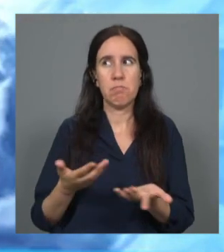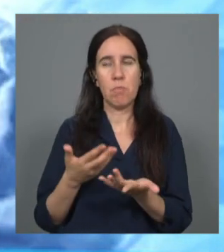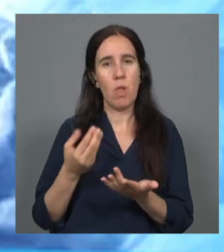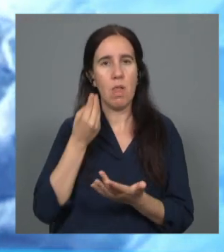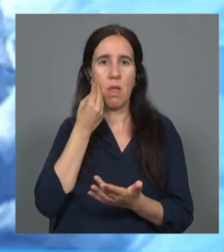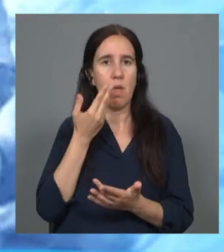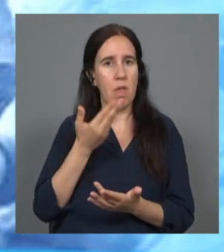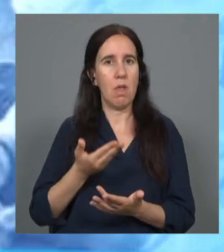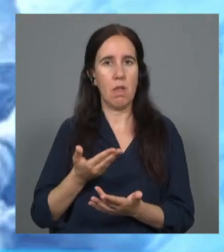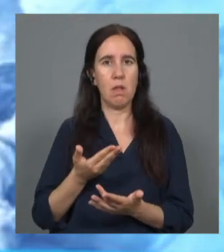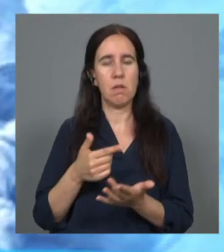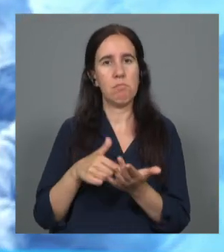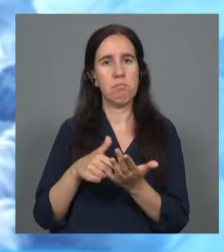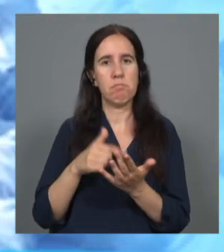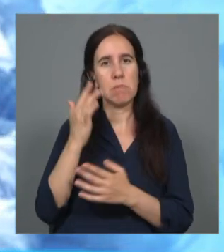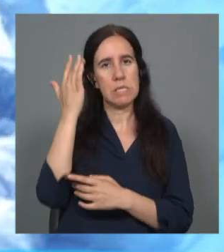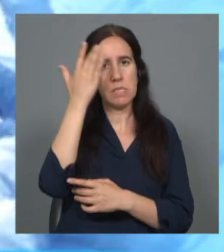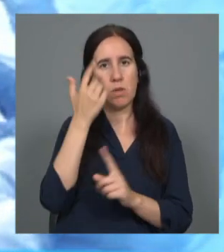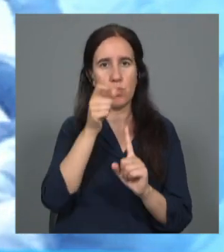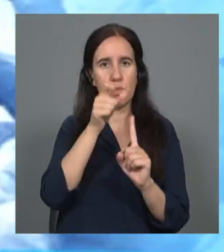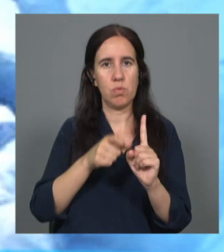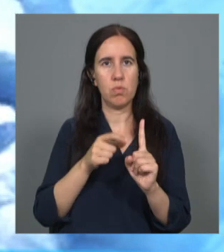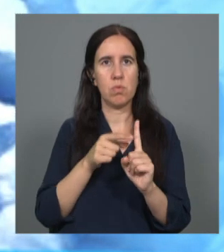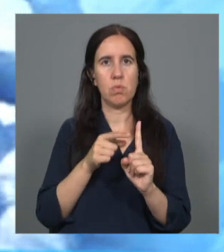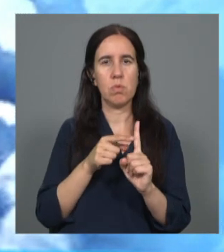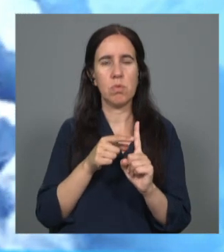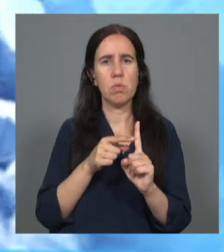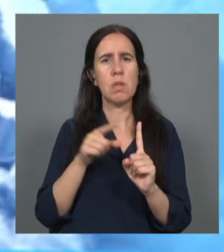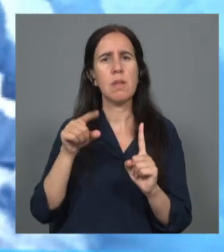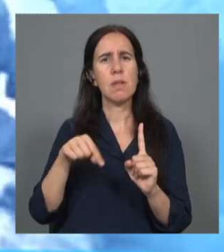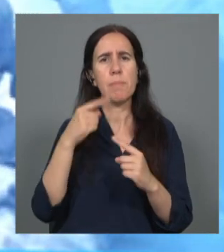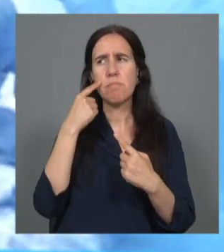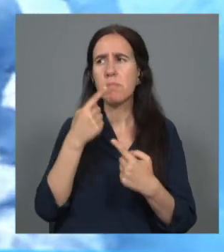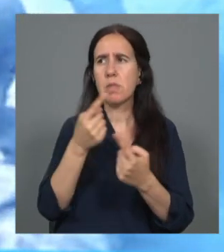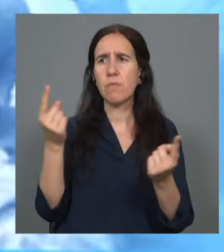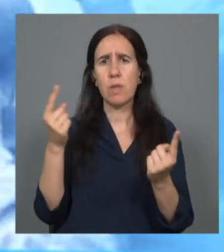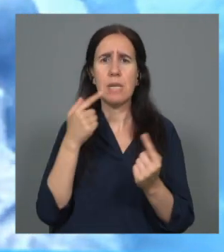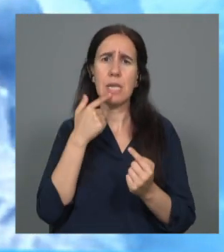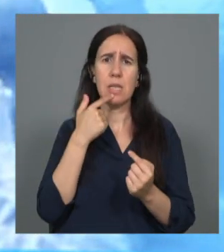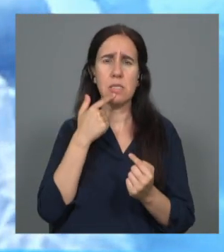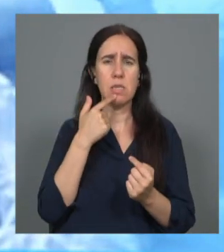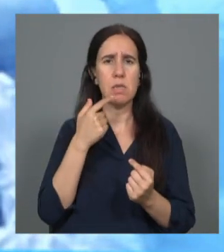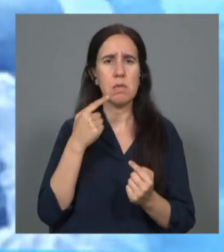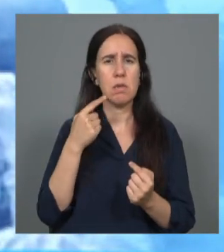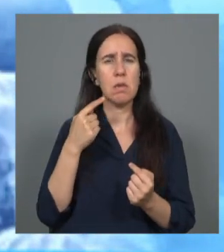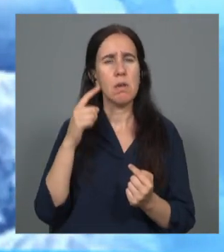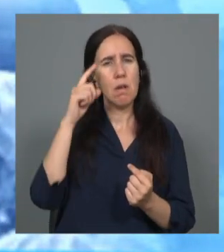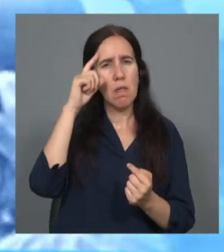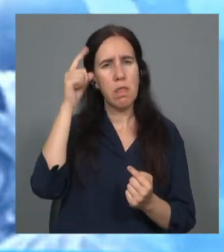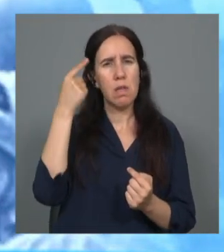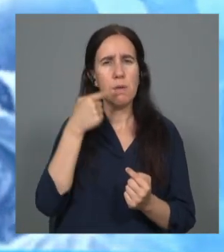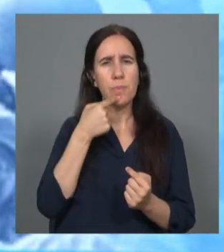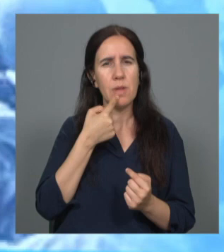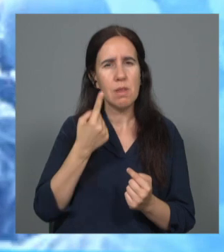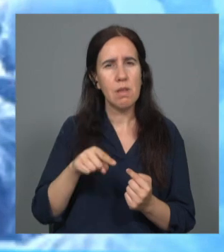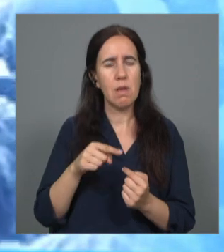faceta de um santo, também divulgá-la no sentido da sua profundidade teológica,